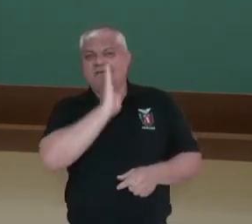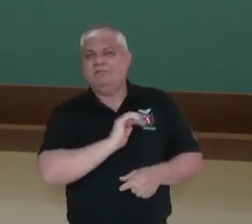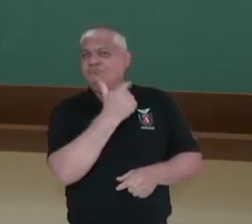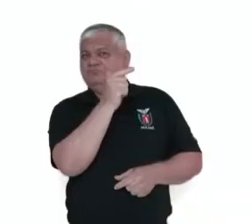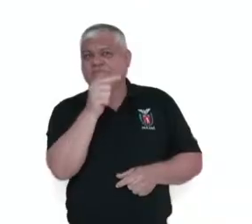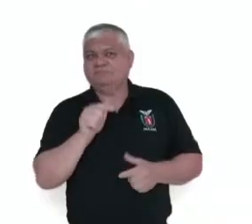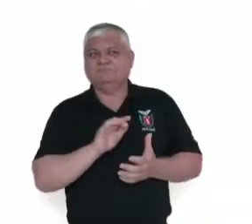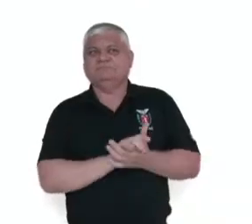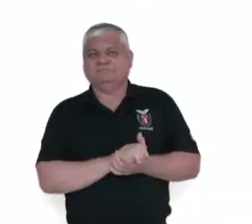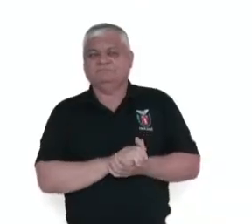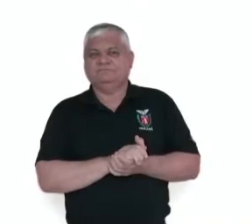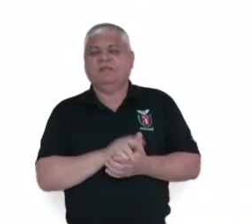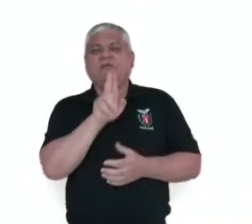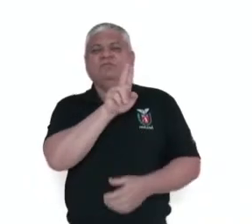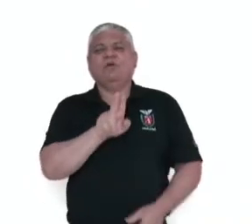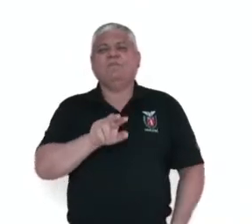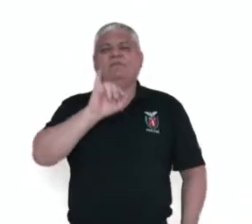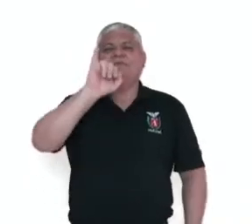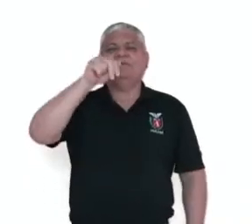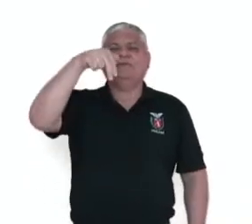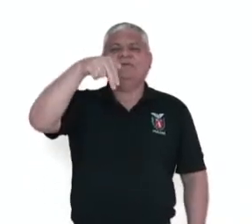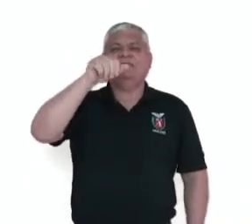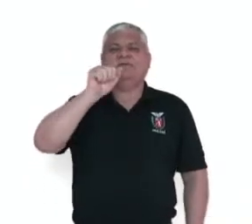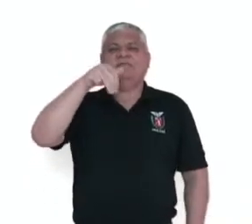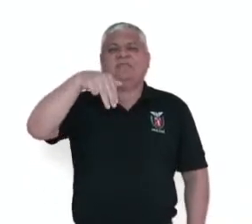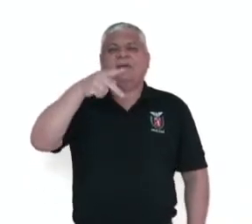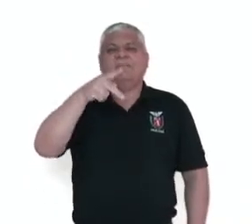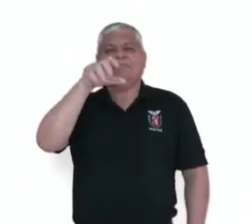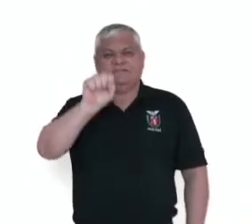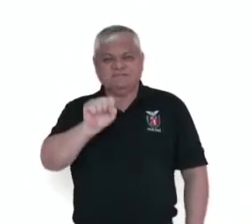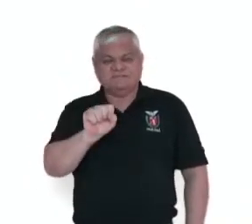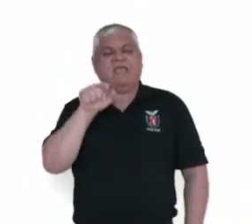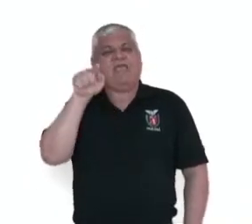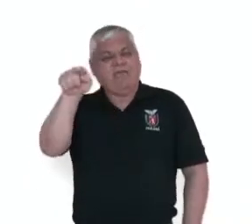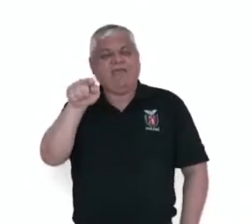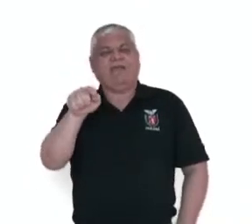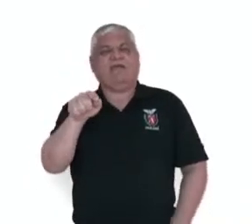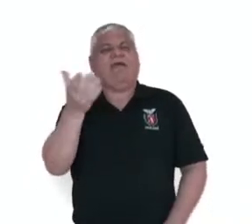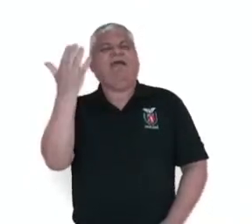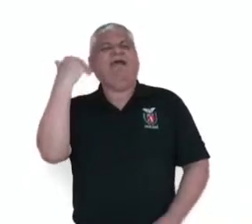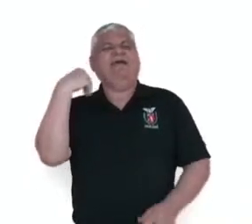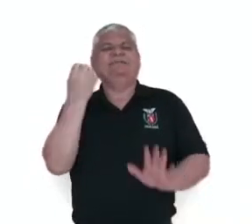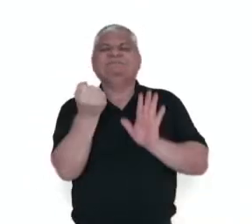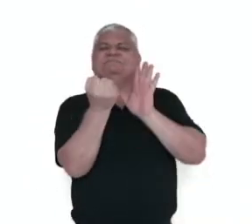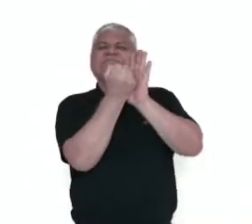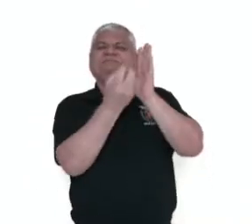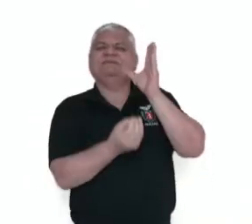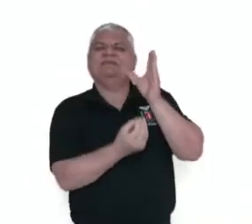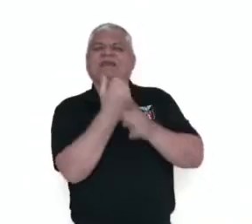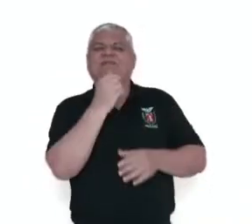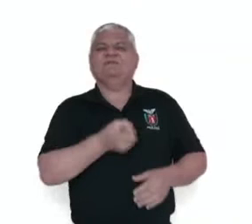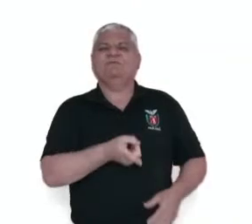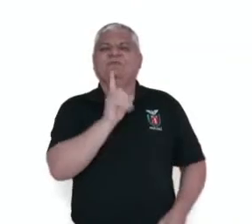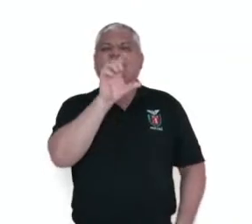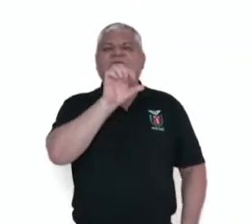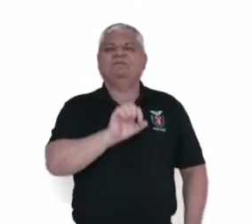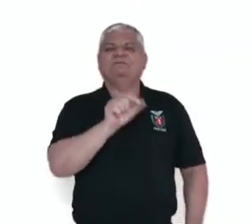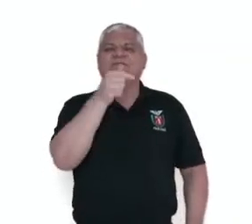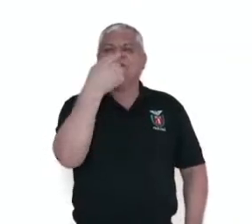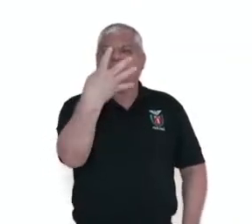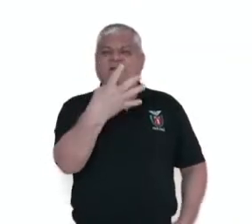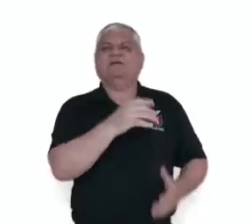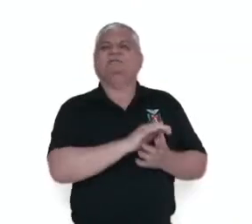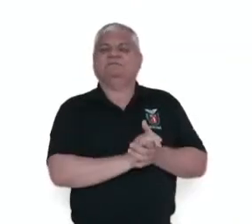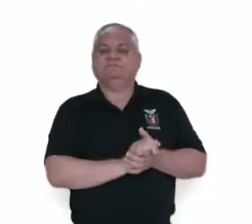Existia o INAMPS, Instituto Nacional de Assistência Médica da Previdência Social, criado em 1974.